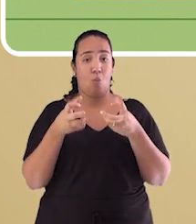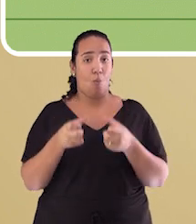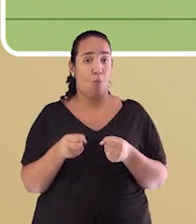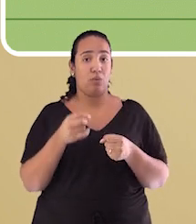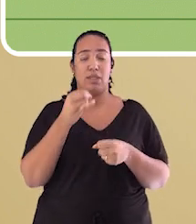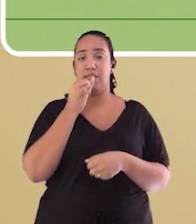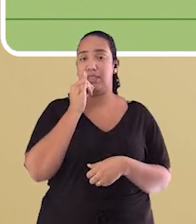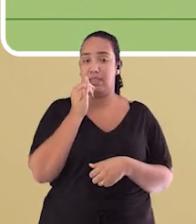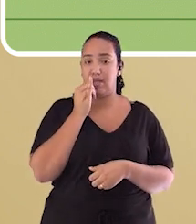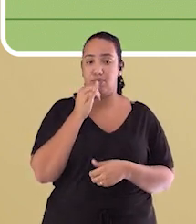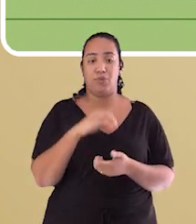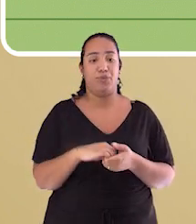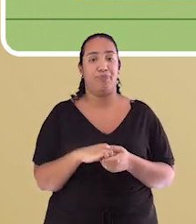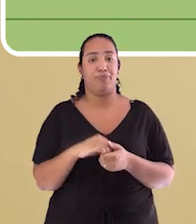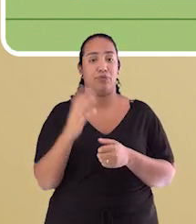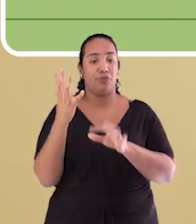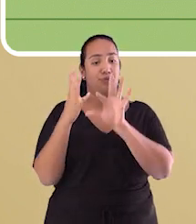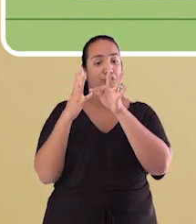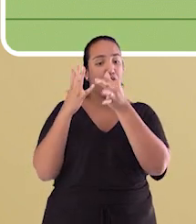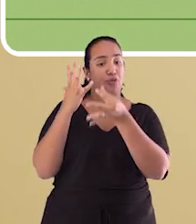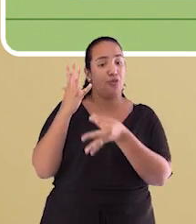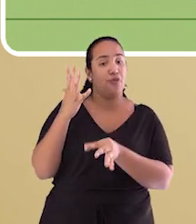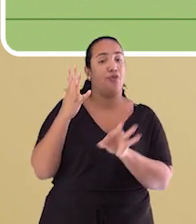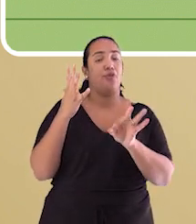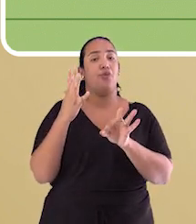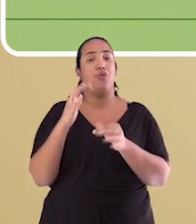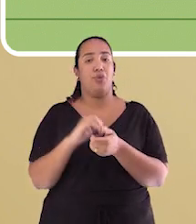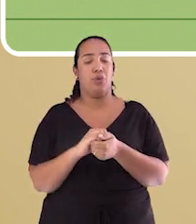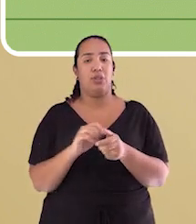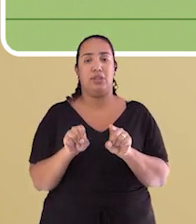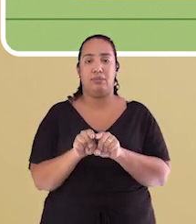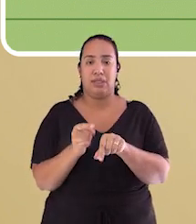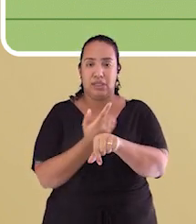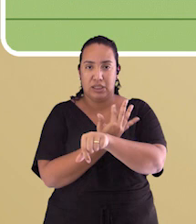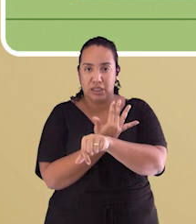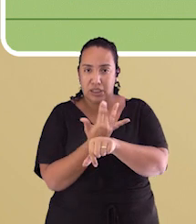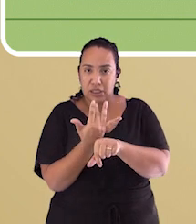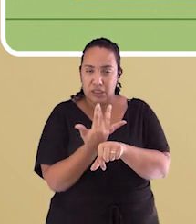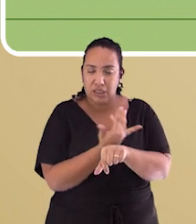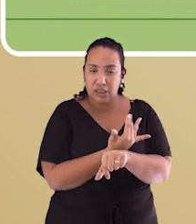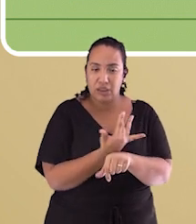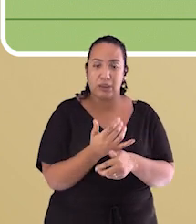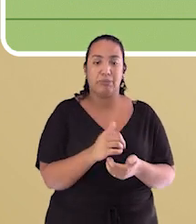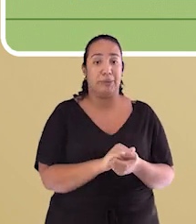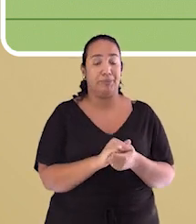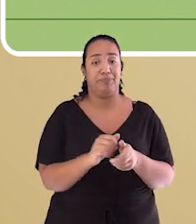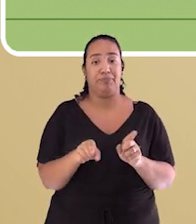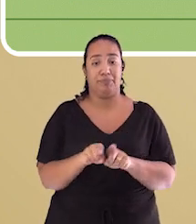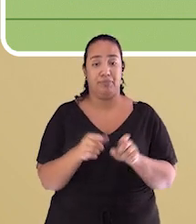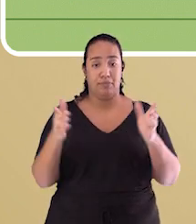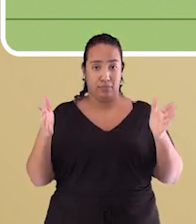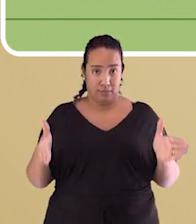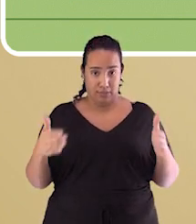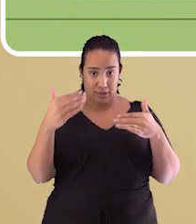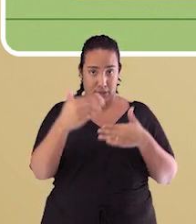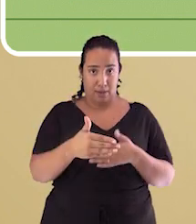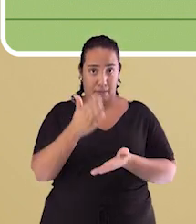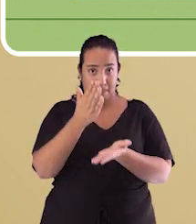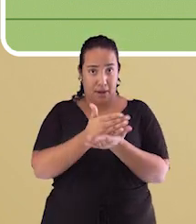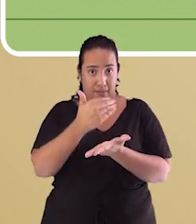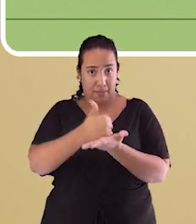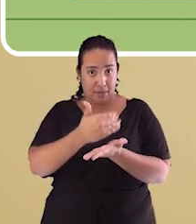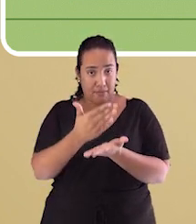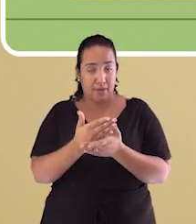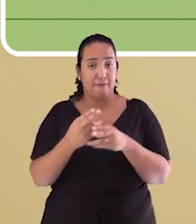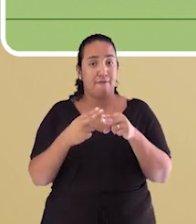ser serragem, restos de madeira, folhas e gramas secas. uma tábua de cortar alimentos,